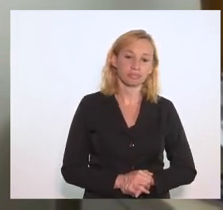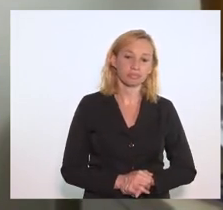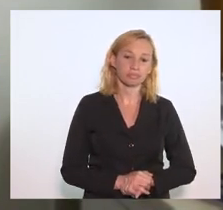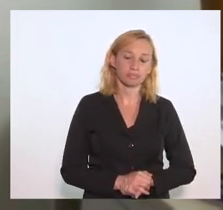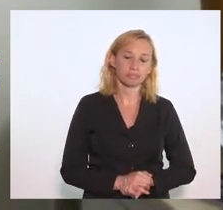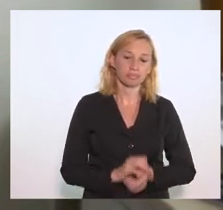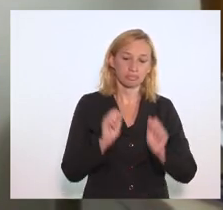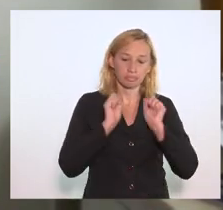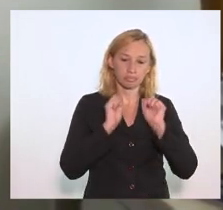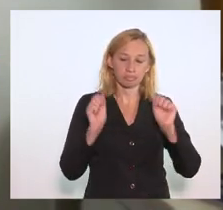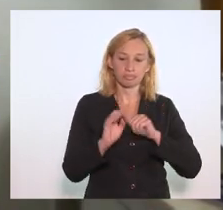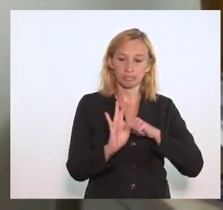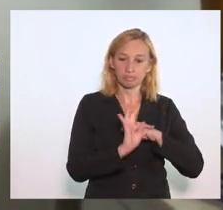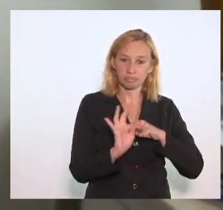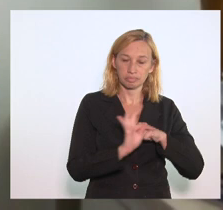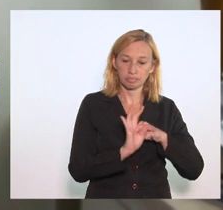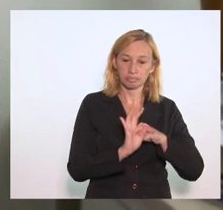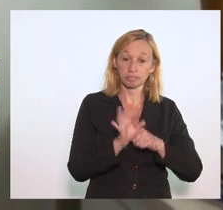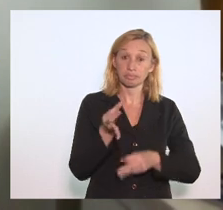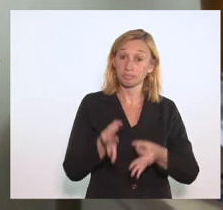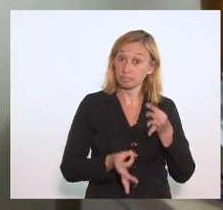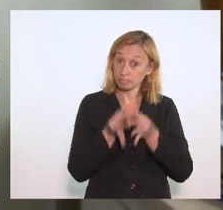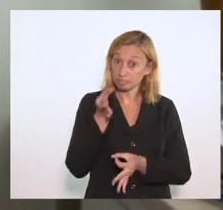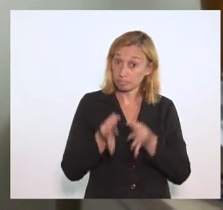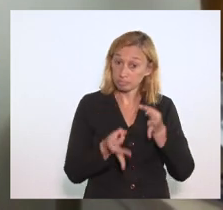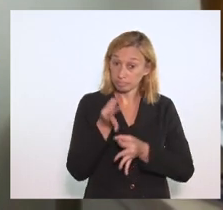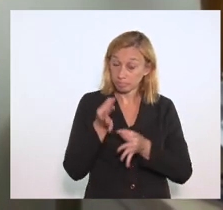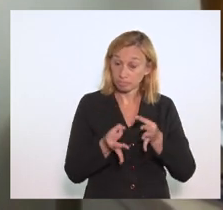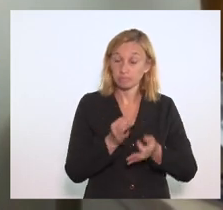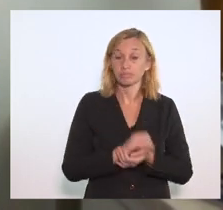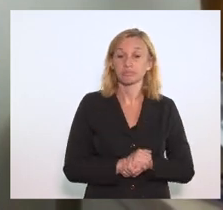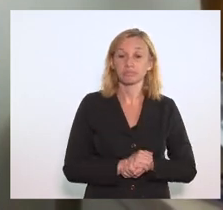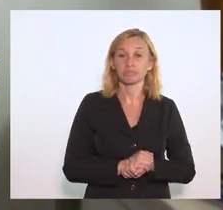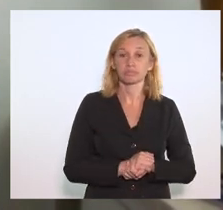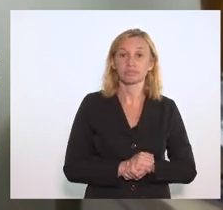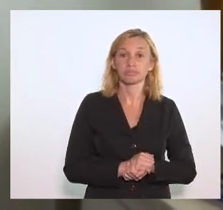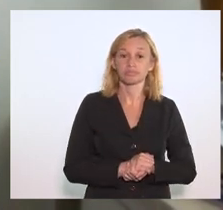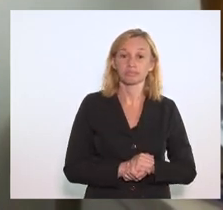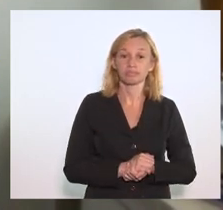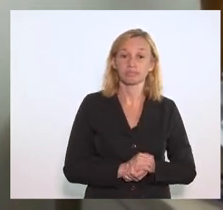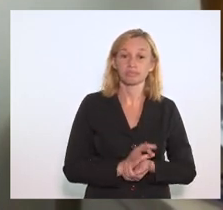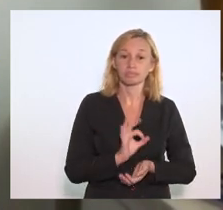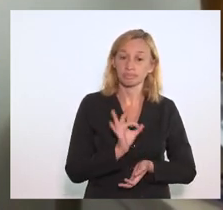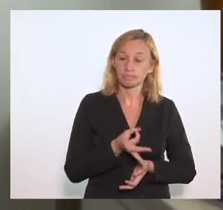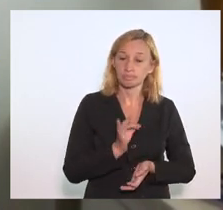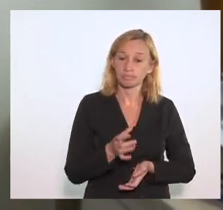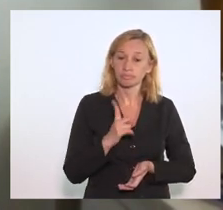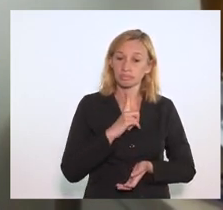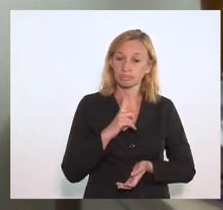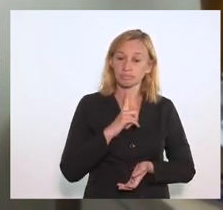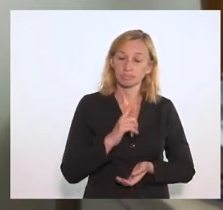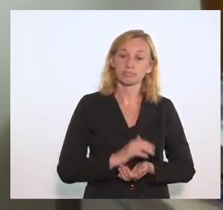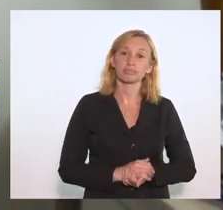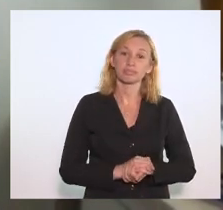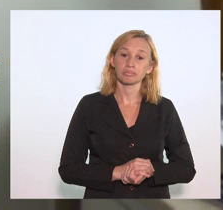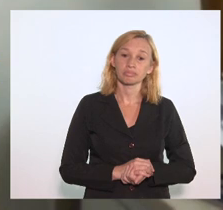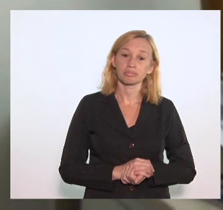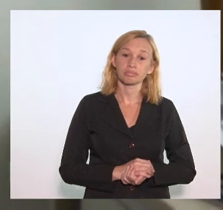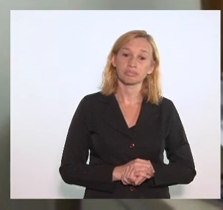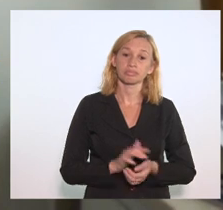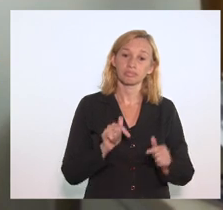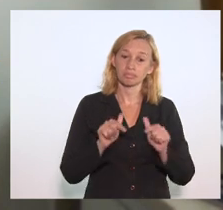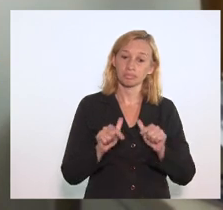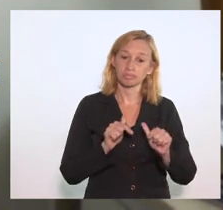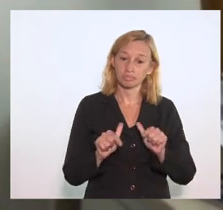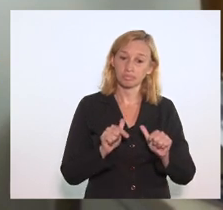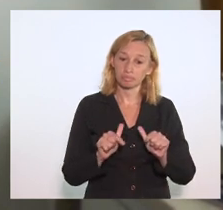assessorias técnicas e jurídicas, né, eu tenho a segurança que a gente vai fazer um